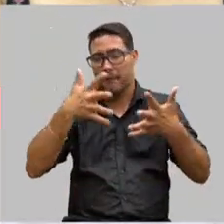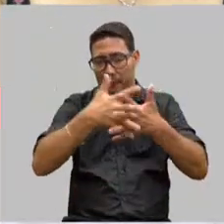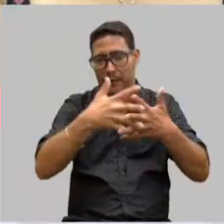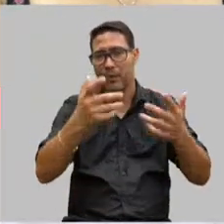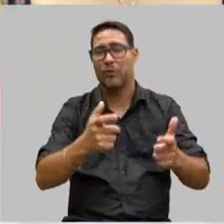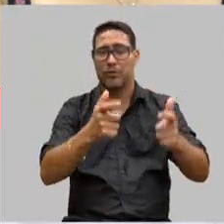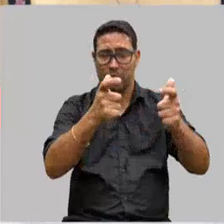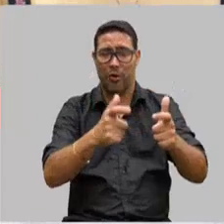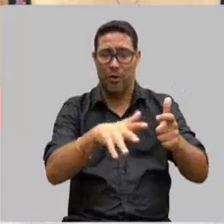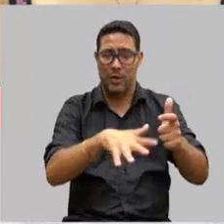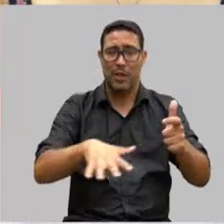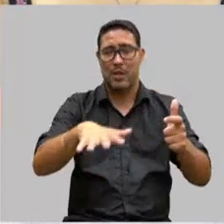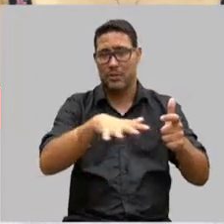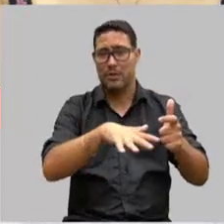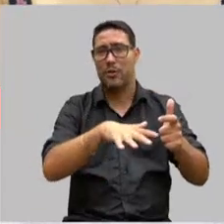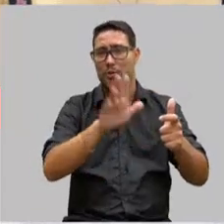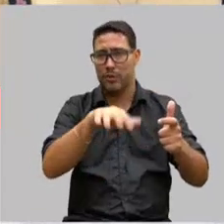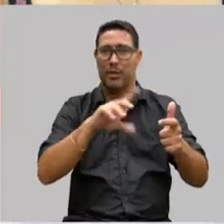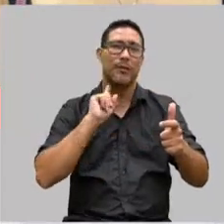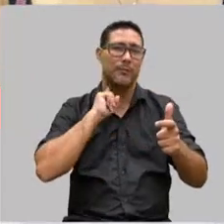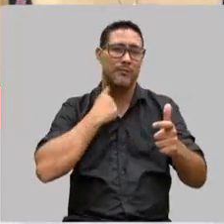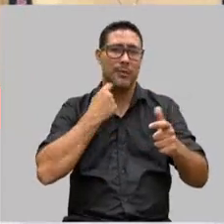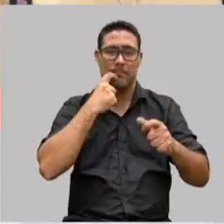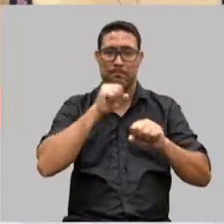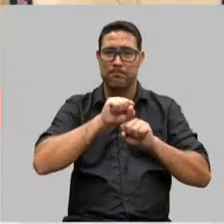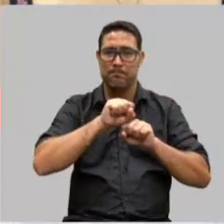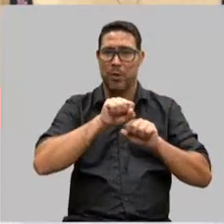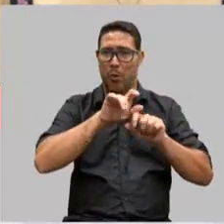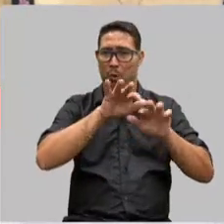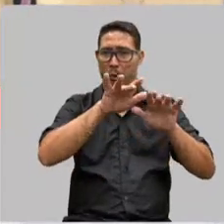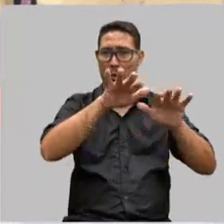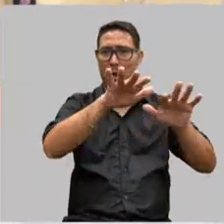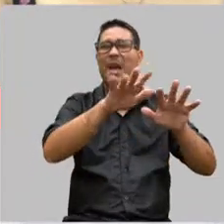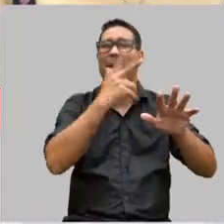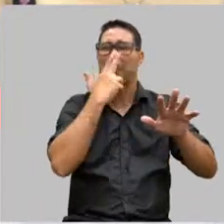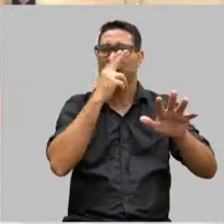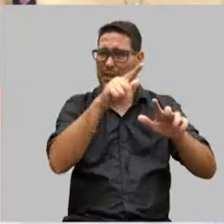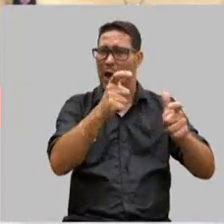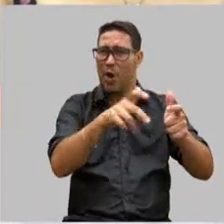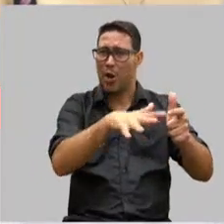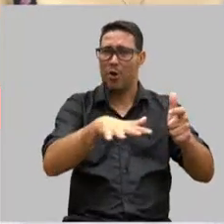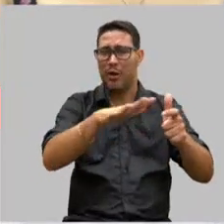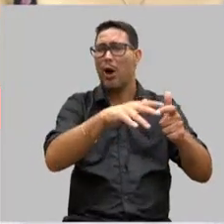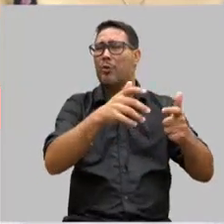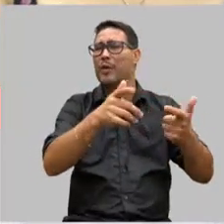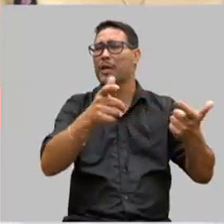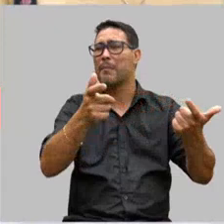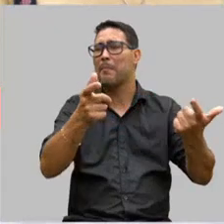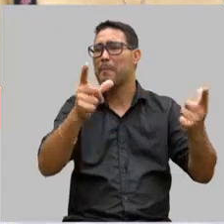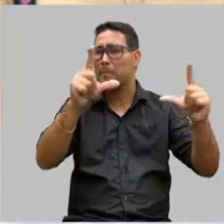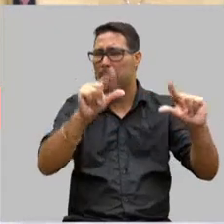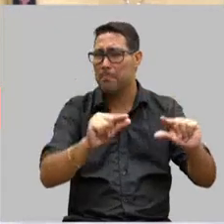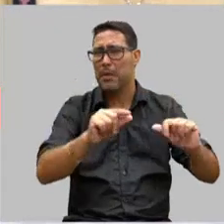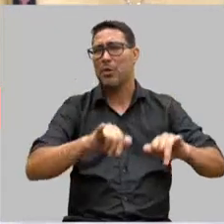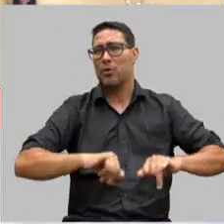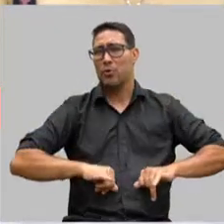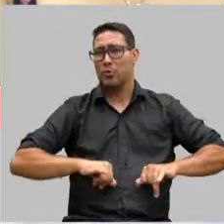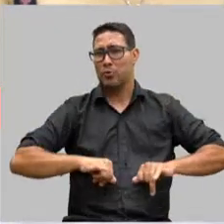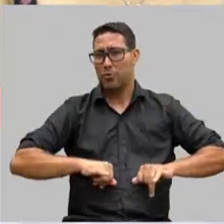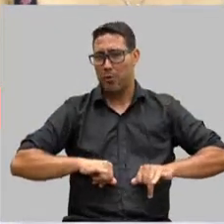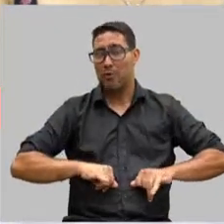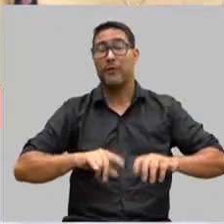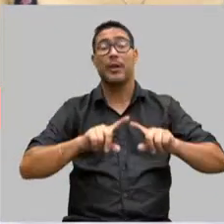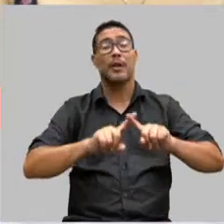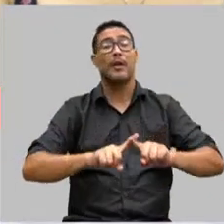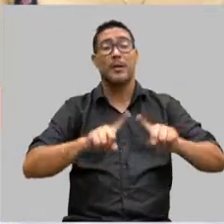as regiões que poluem são as que menos sofrem as consequências da poluição e da mudança climática, mas também a busca